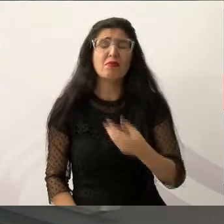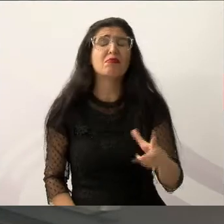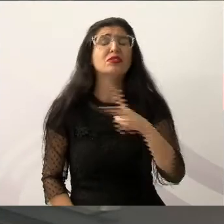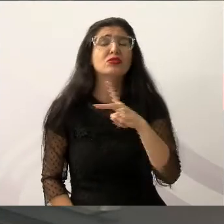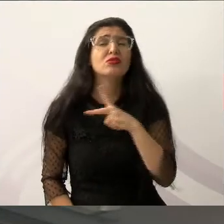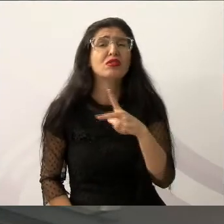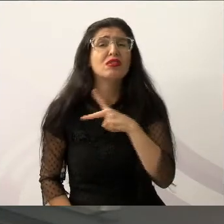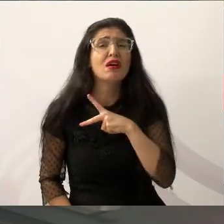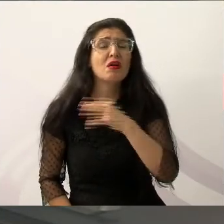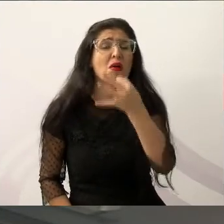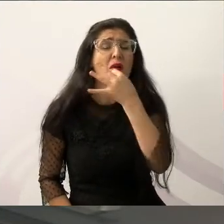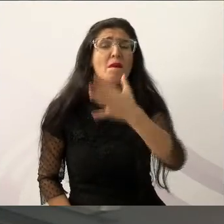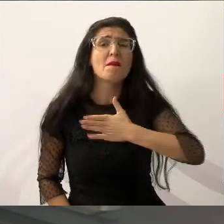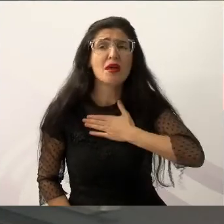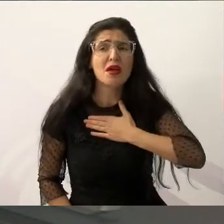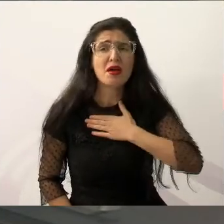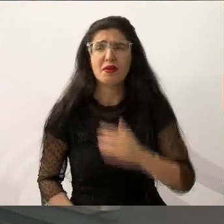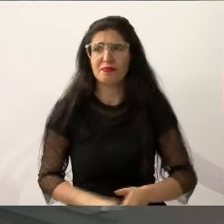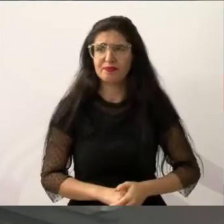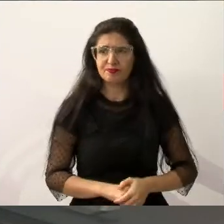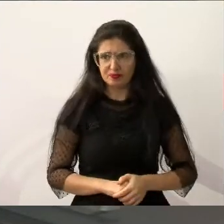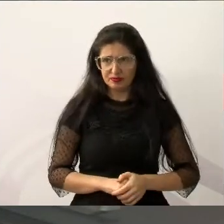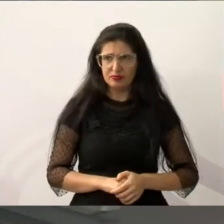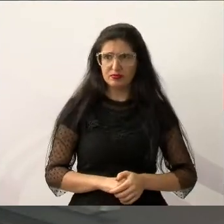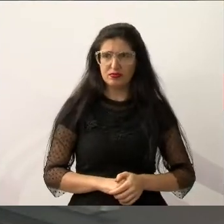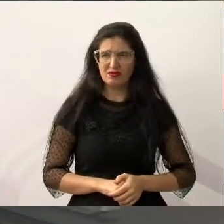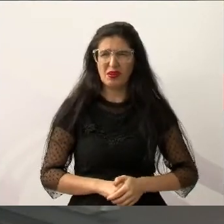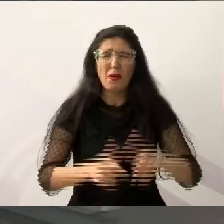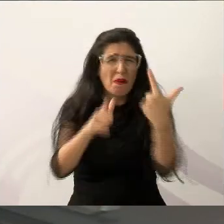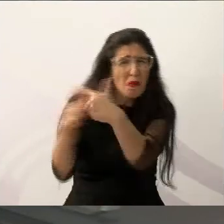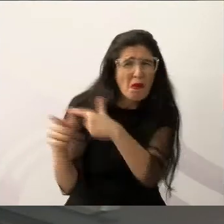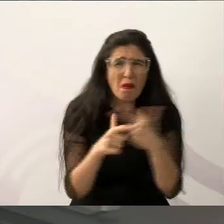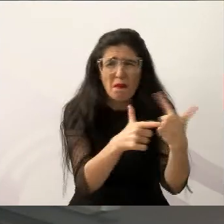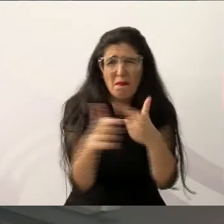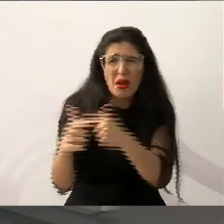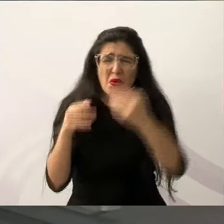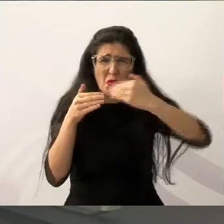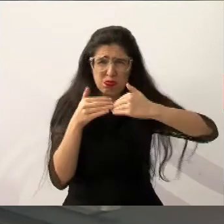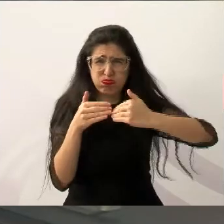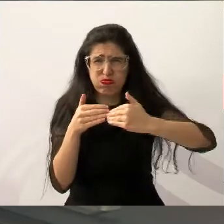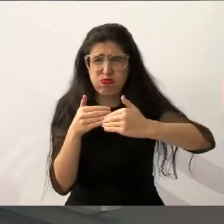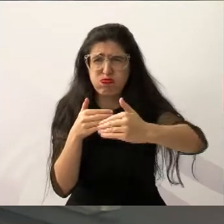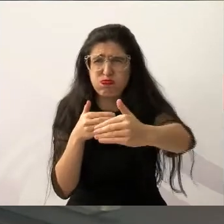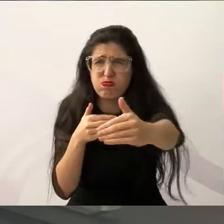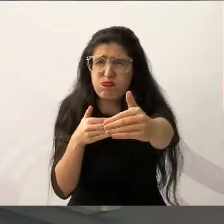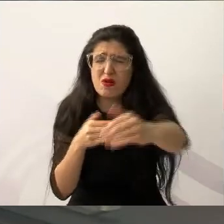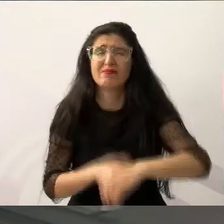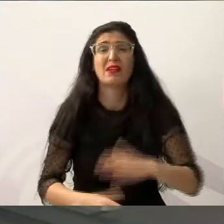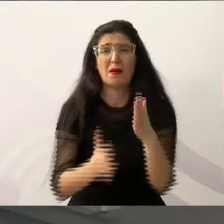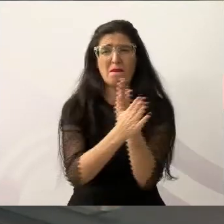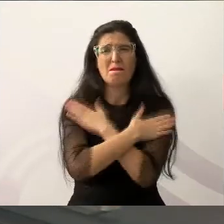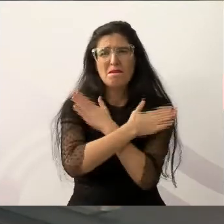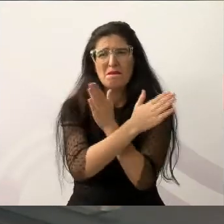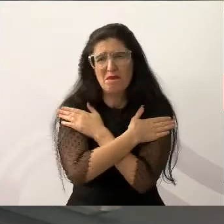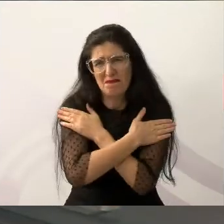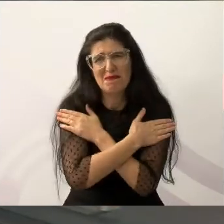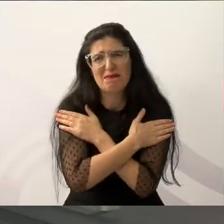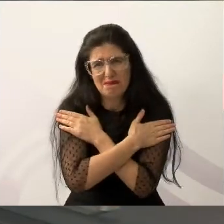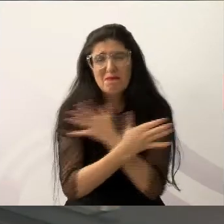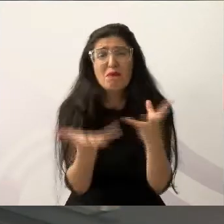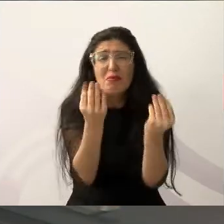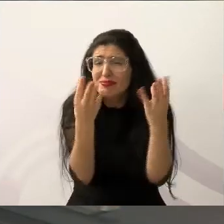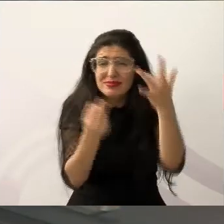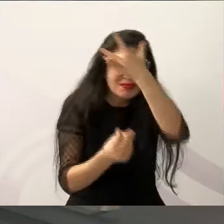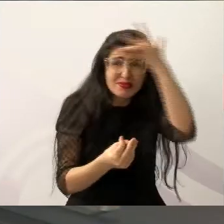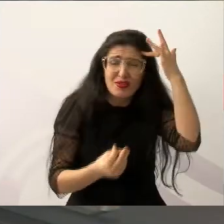nós vamos viver nos próximos dias é o quê? É a pandemia do desemprego, é a pandemia da